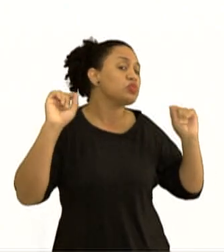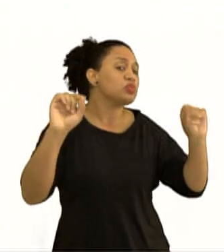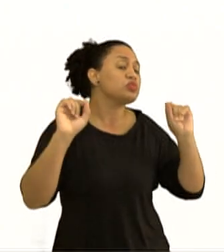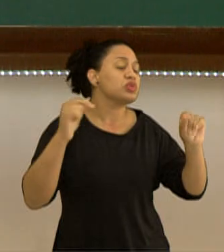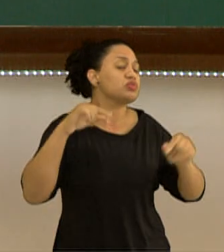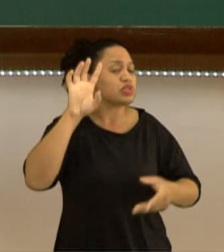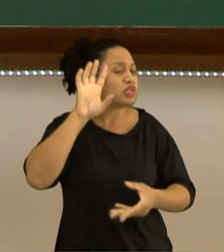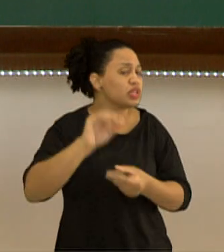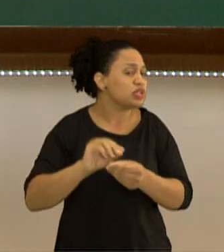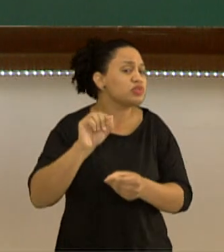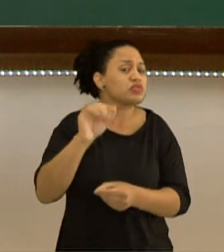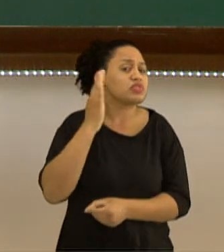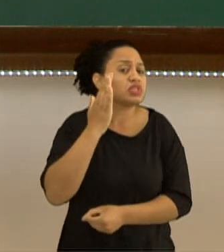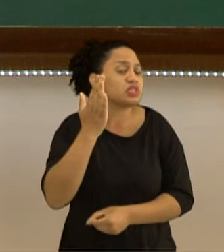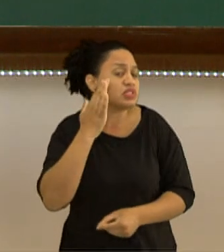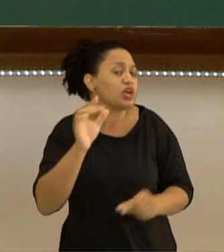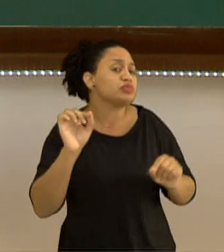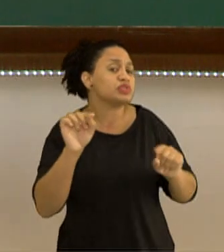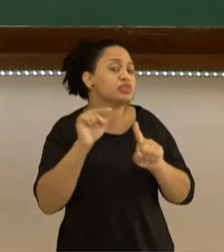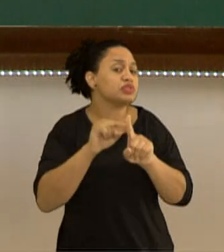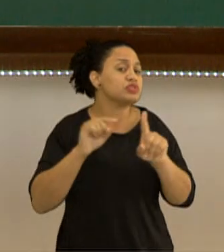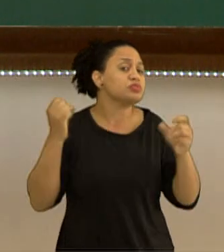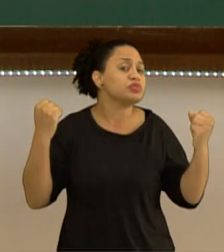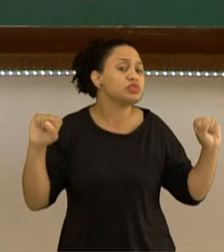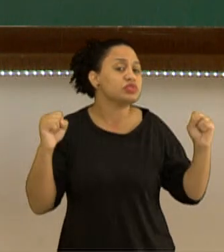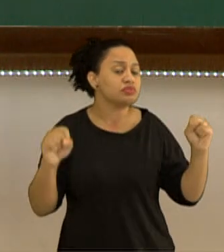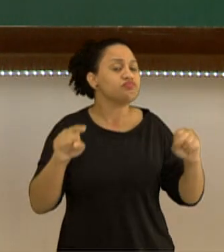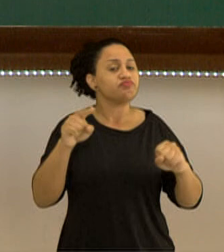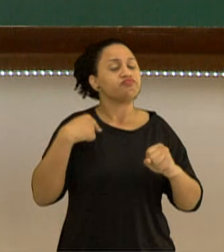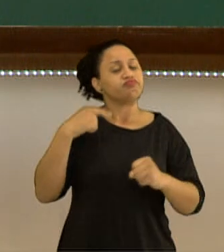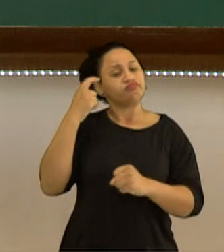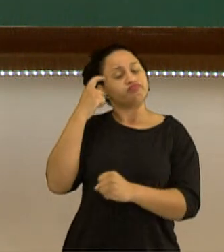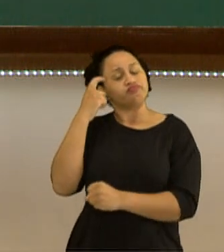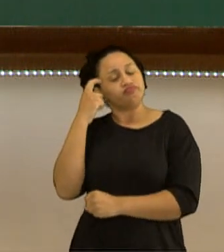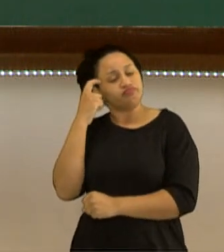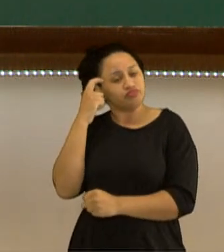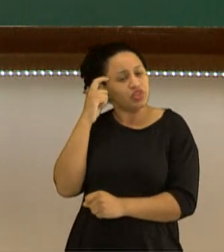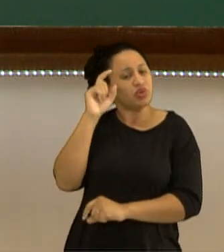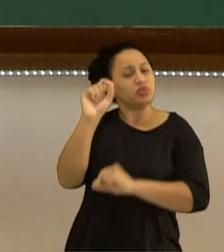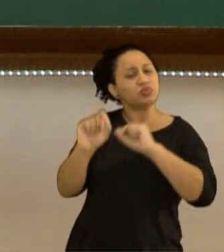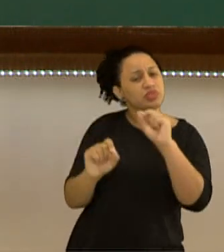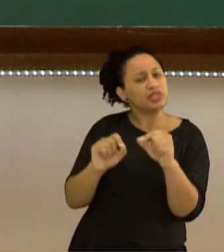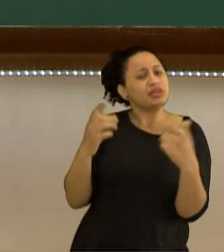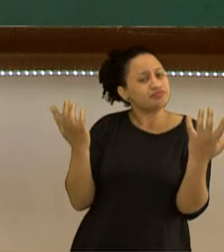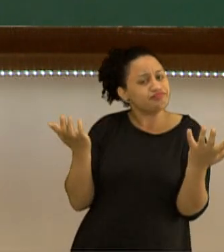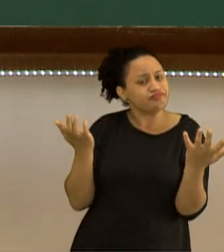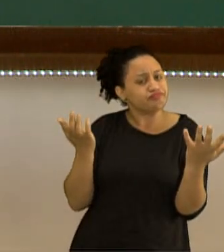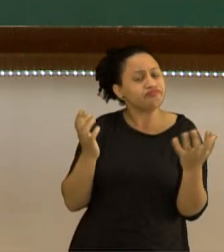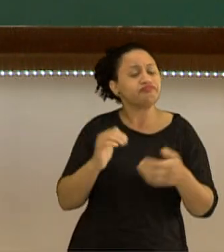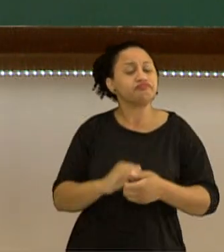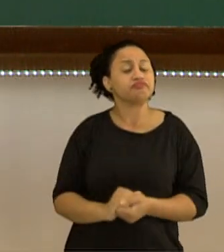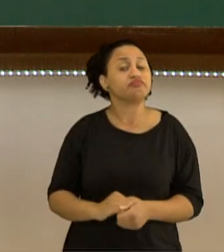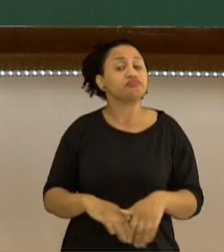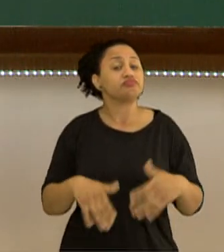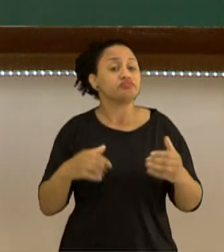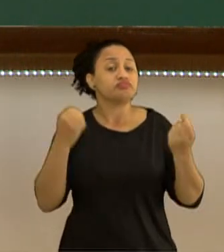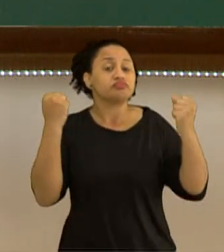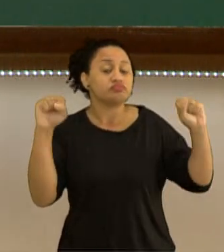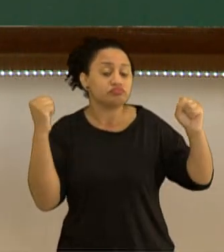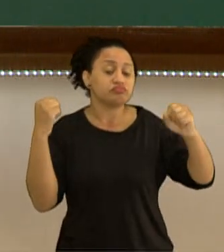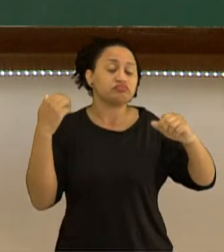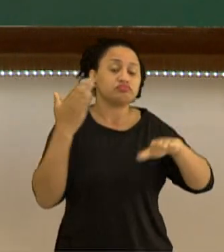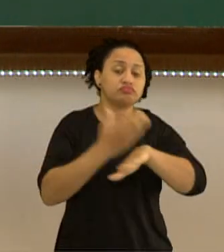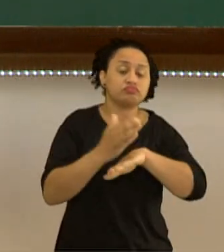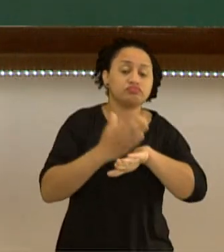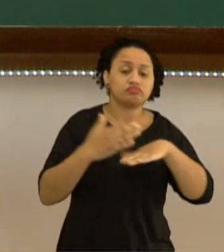já entendem? O que é a ginástica de condicionamento físico? Já pararam para pensar a respeito sobre isso? Ginástica de condicionamento físico faz